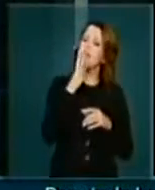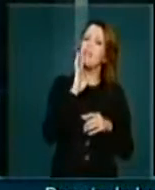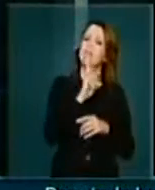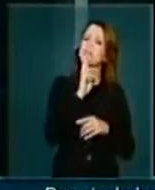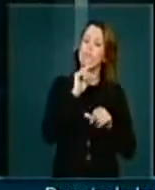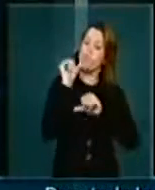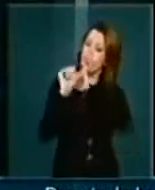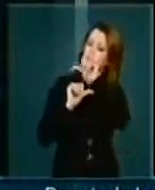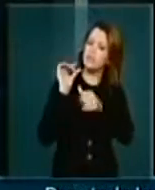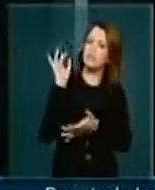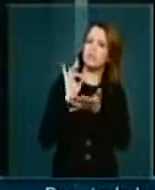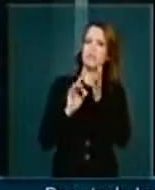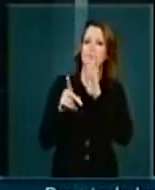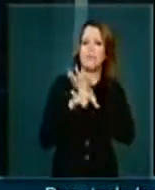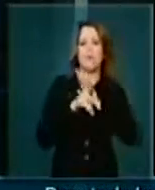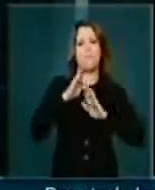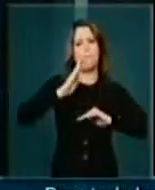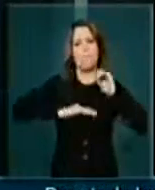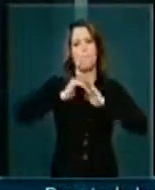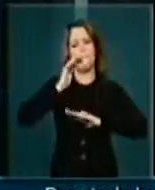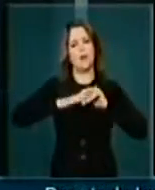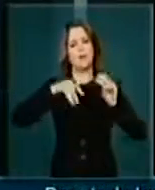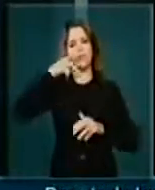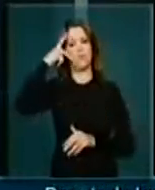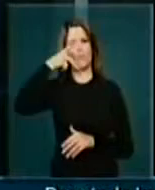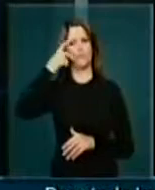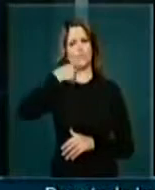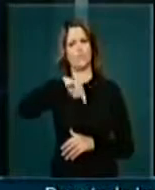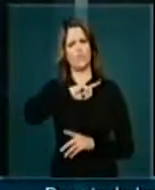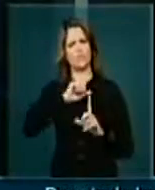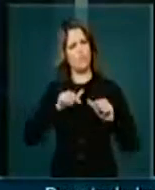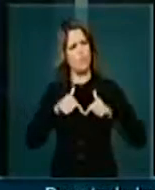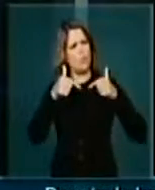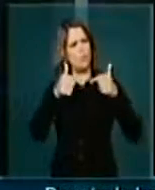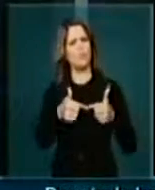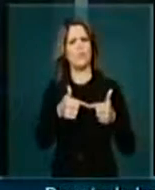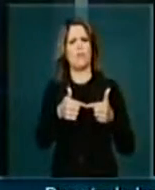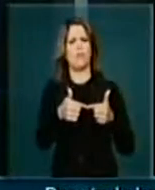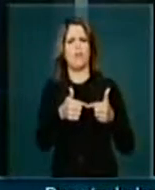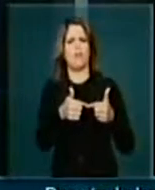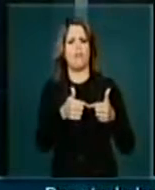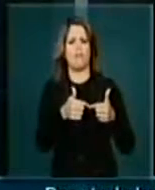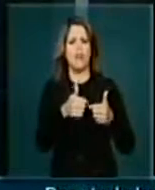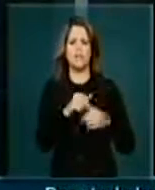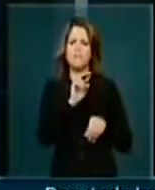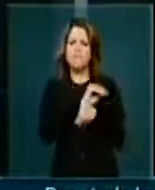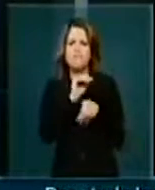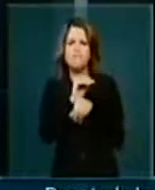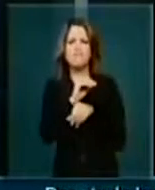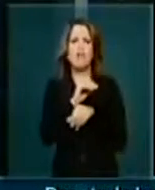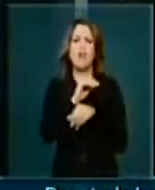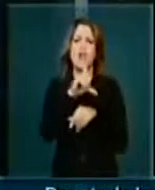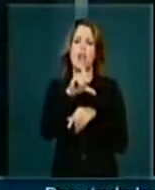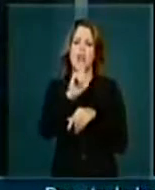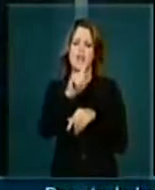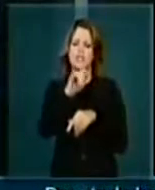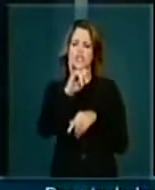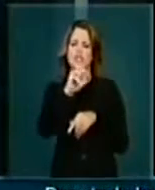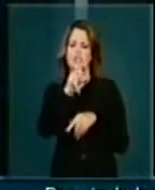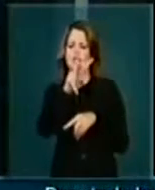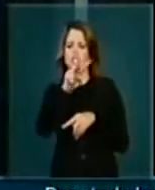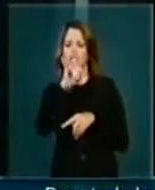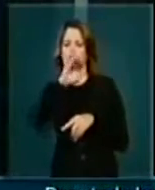mudanças concretas de prática política. Temos que enfrentar a vacuidade do Legislativo. Do contrário,